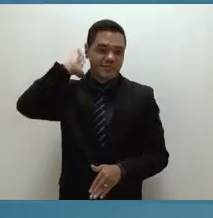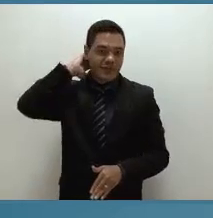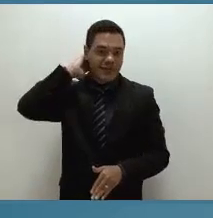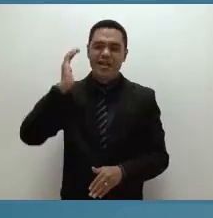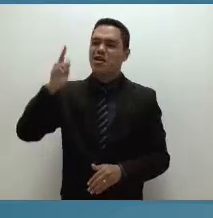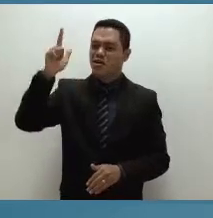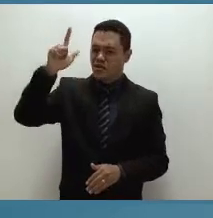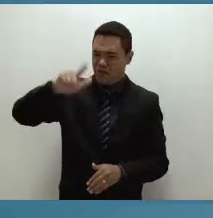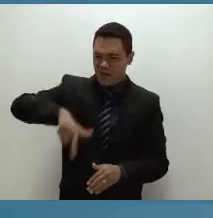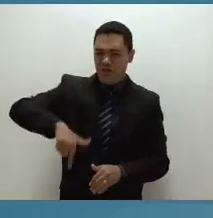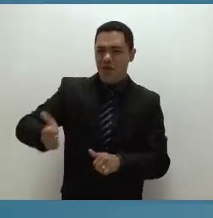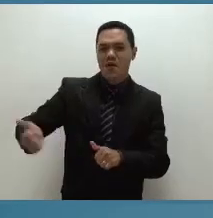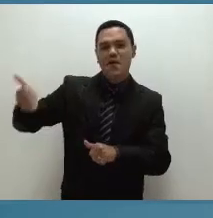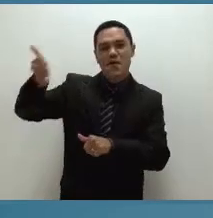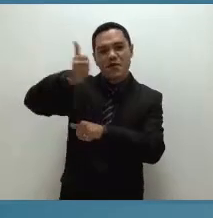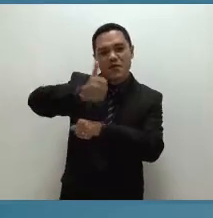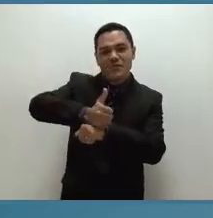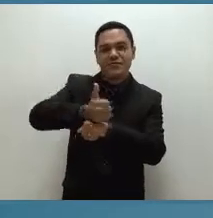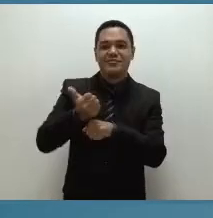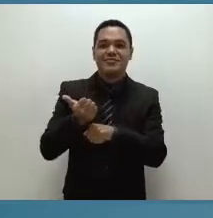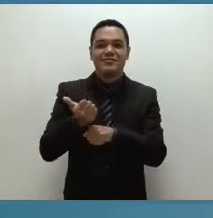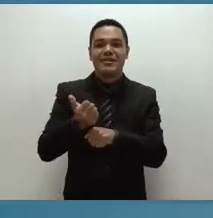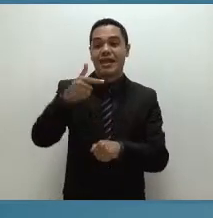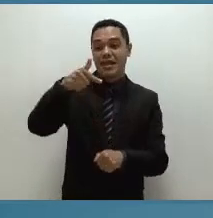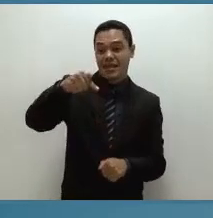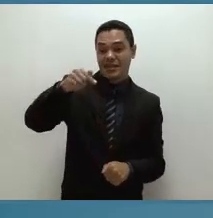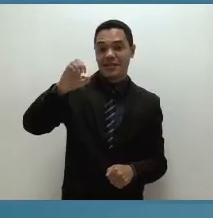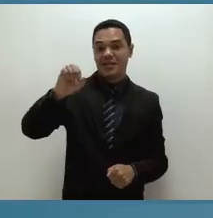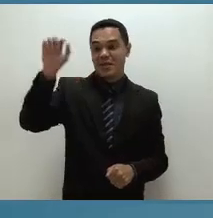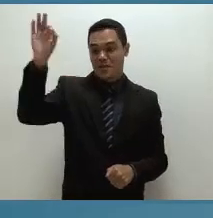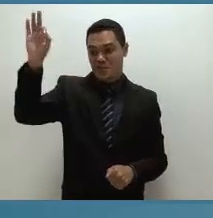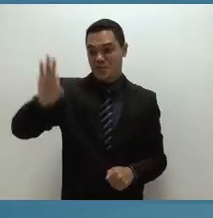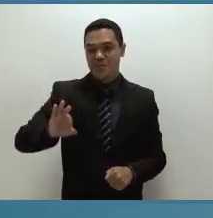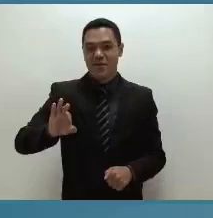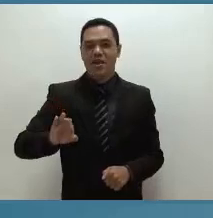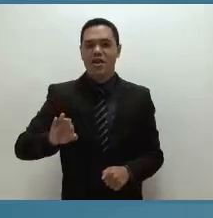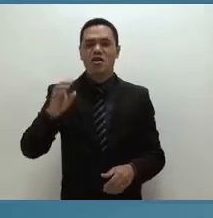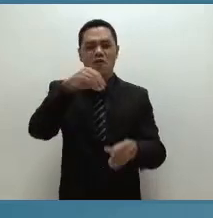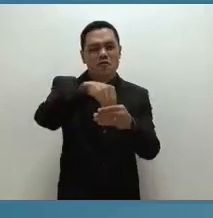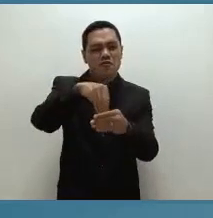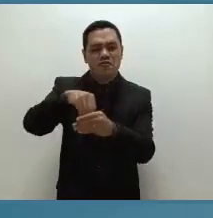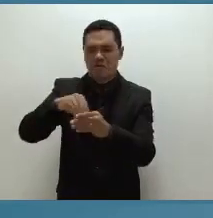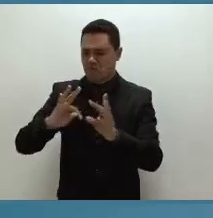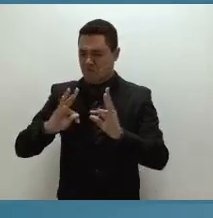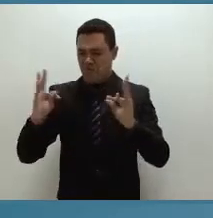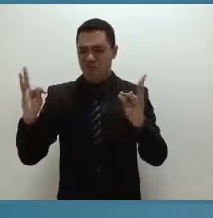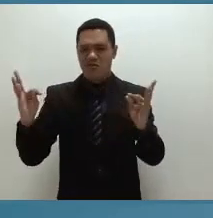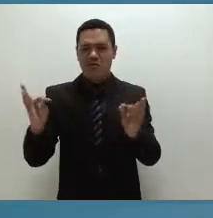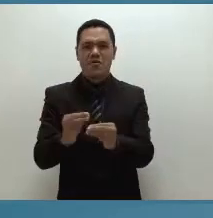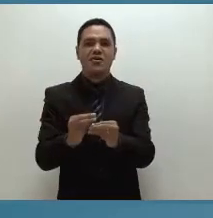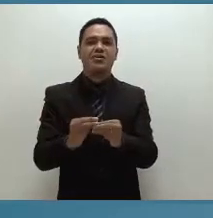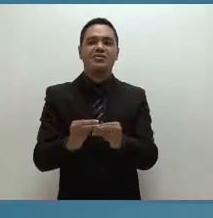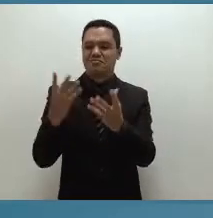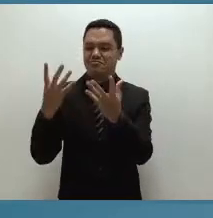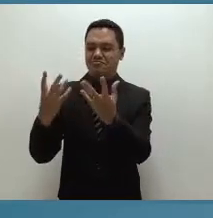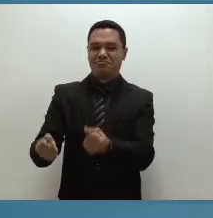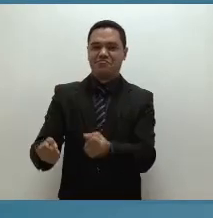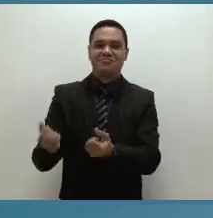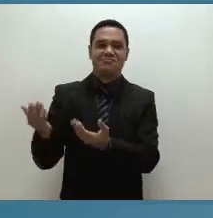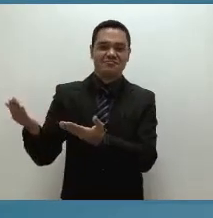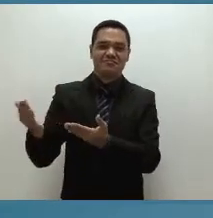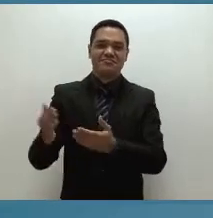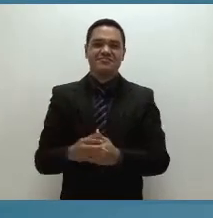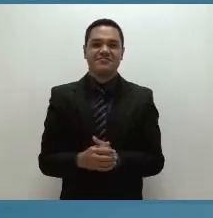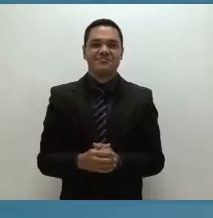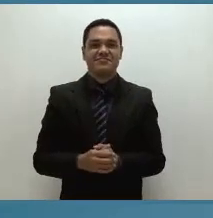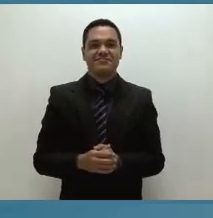reeleito com mais de 70% dos votos da população do Estado do Pará.